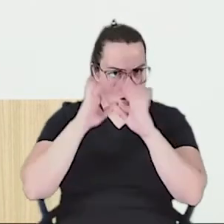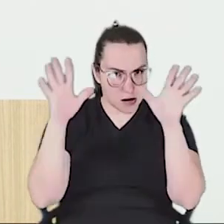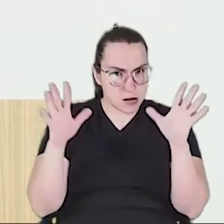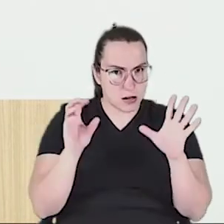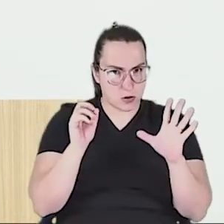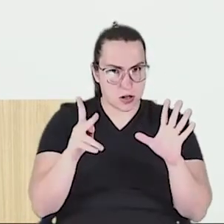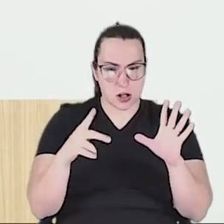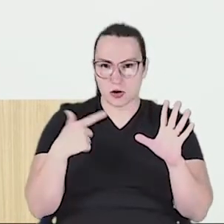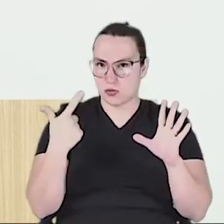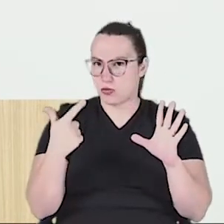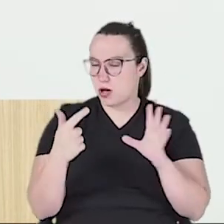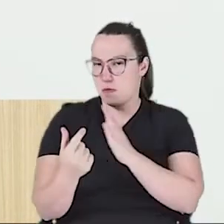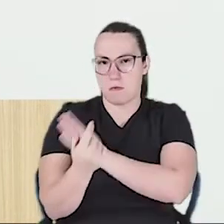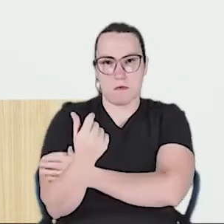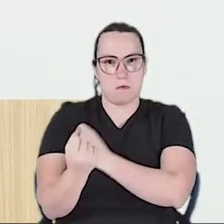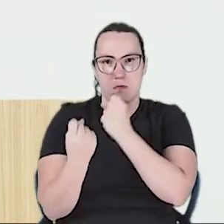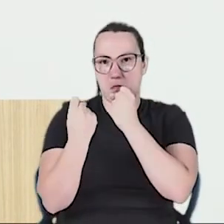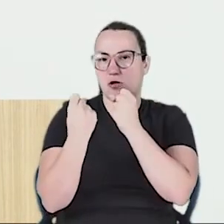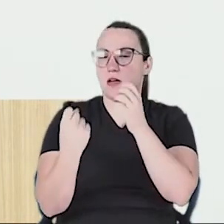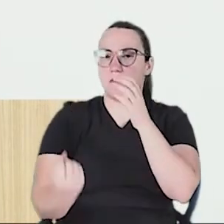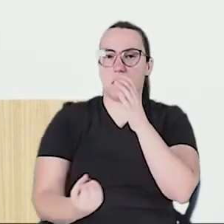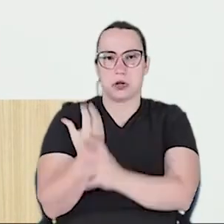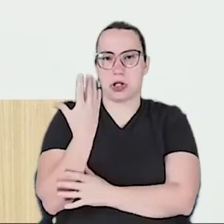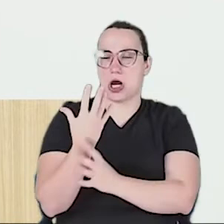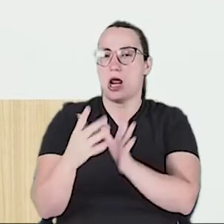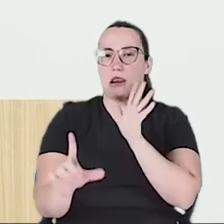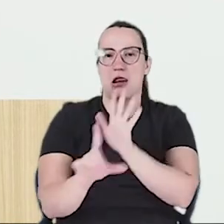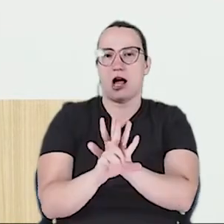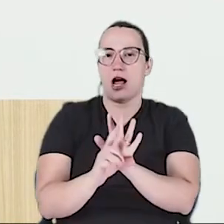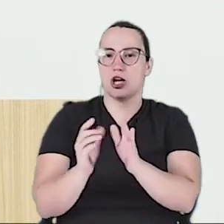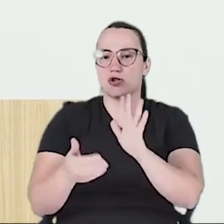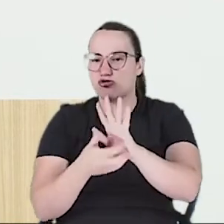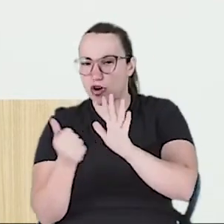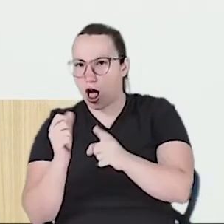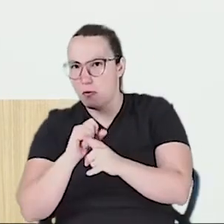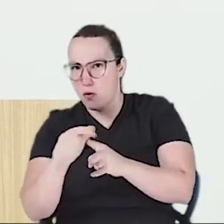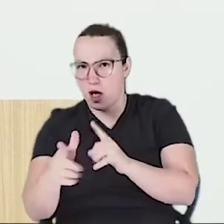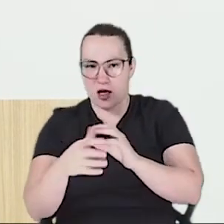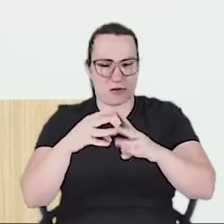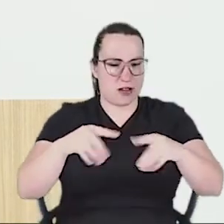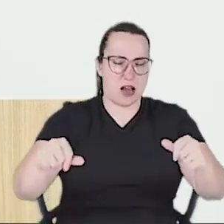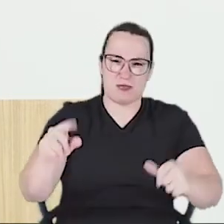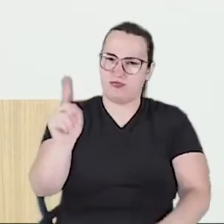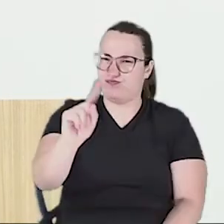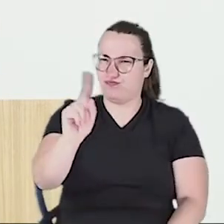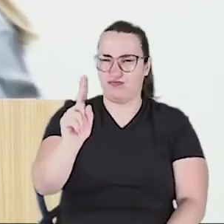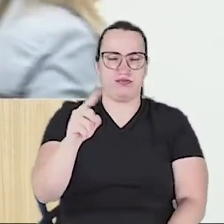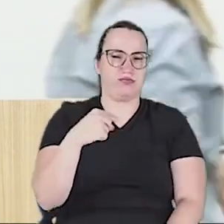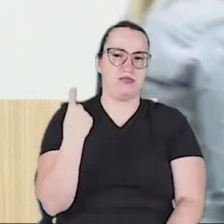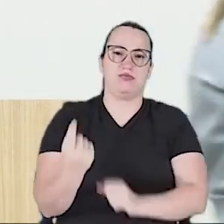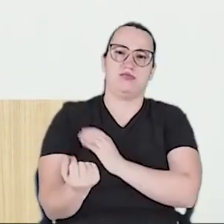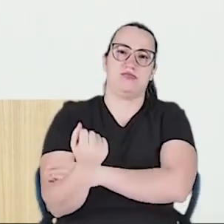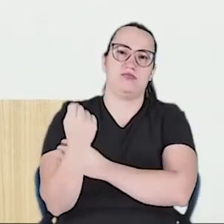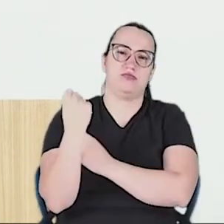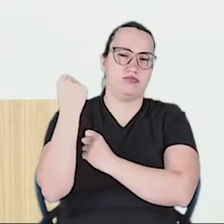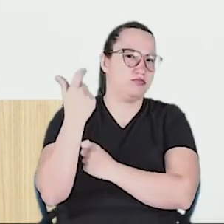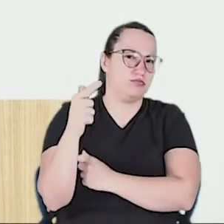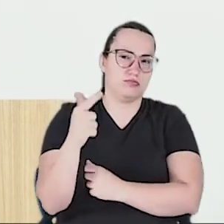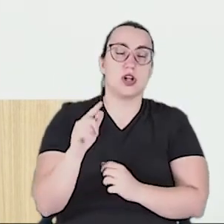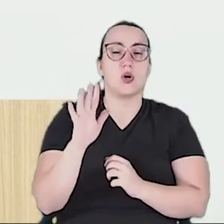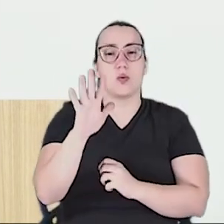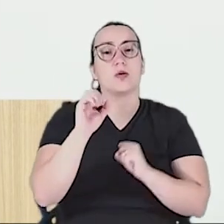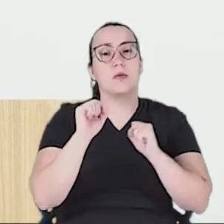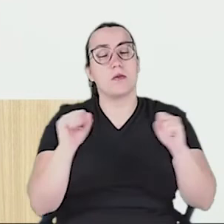criar lei aqui para desapropriar, para tirar ninguém de terra, infelizmente não tem. que podemos é se unir todo mundo junto e,